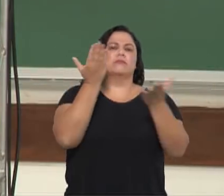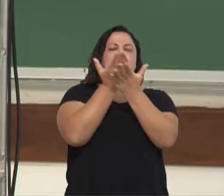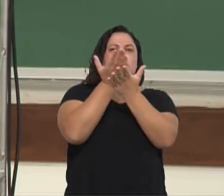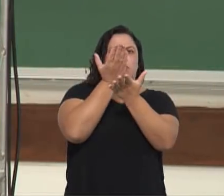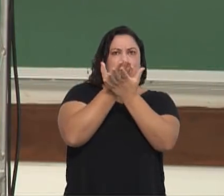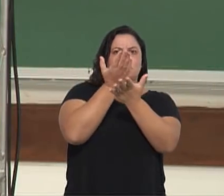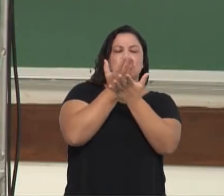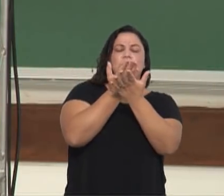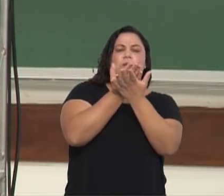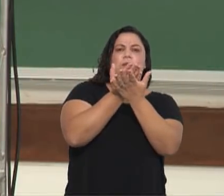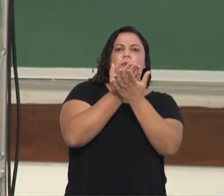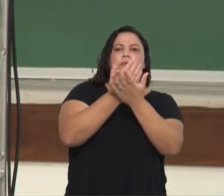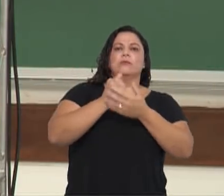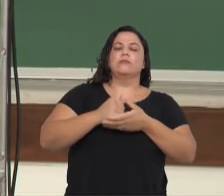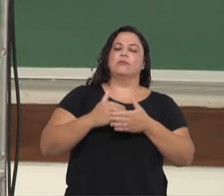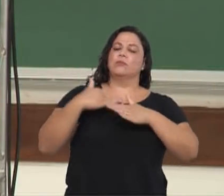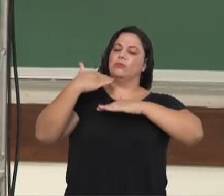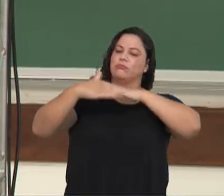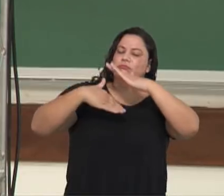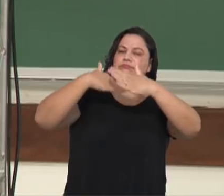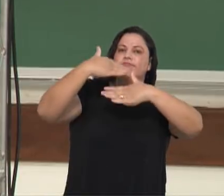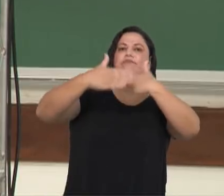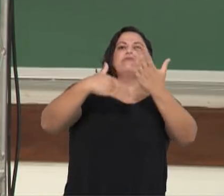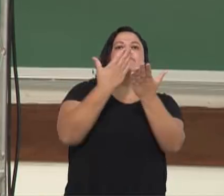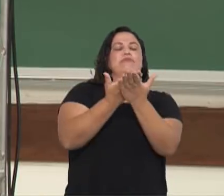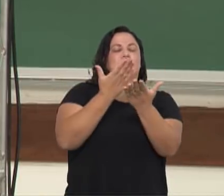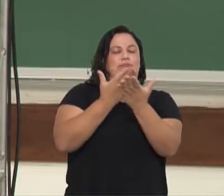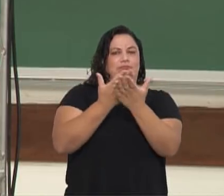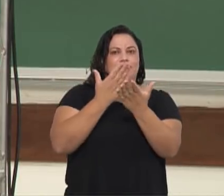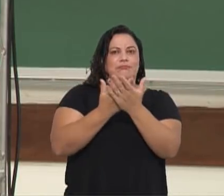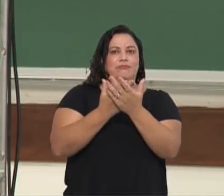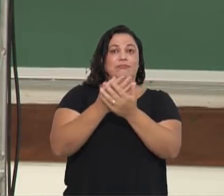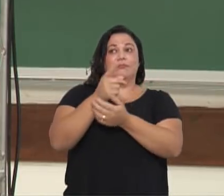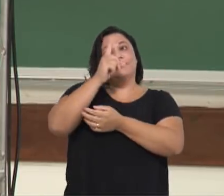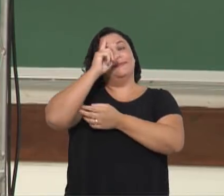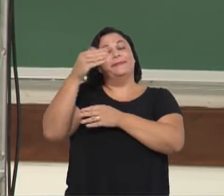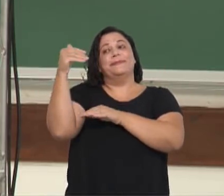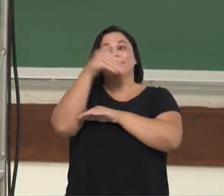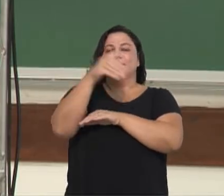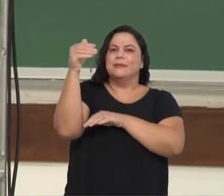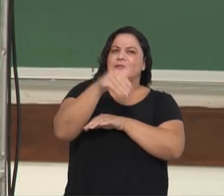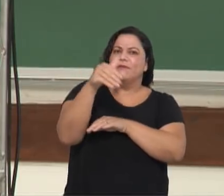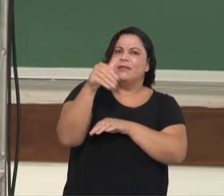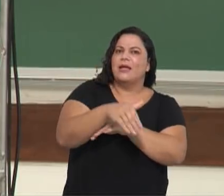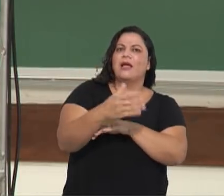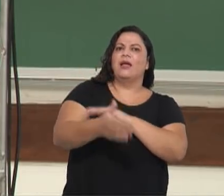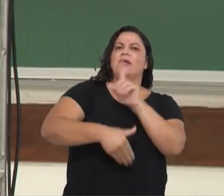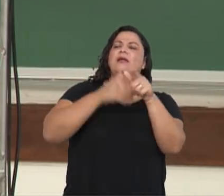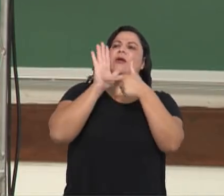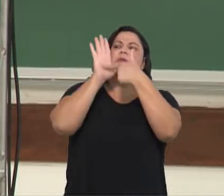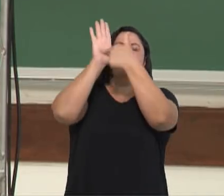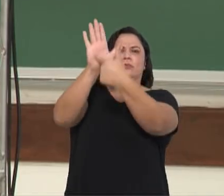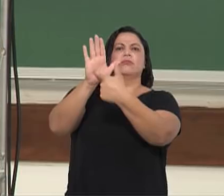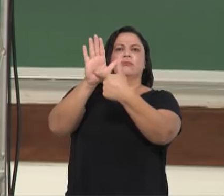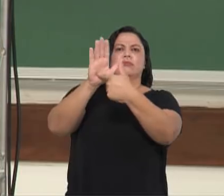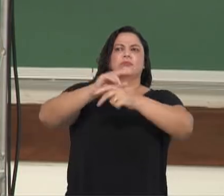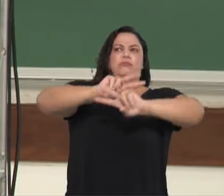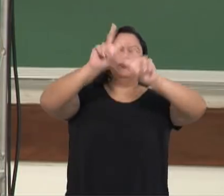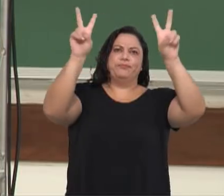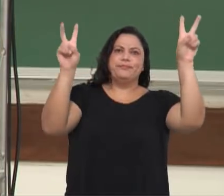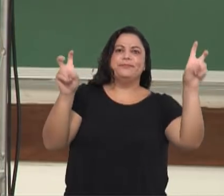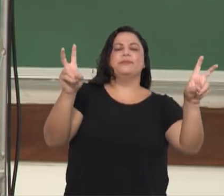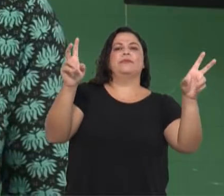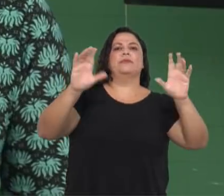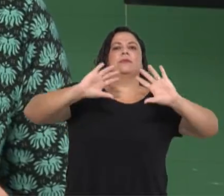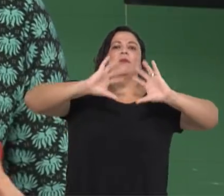tá? Durante as últimas aulas, cada dia em que eu vim aqui, eu apresentei para vocês uma temática envolvendo